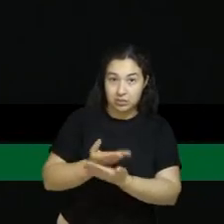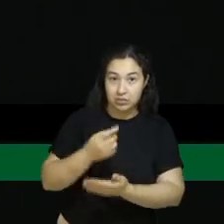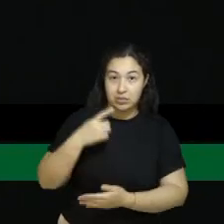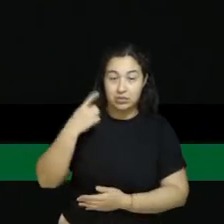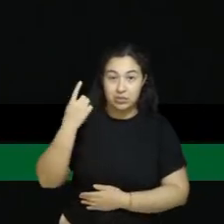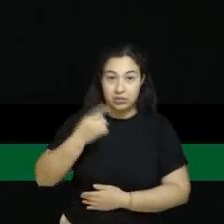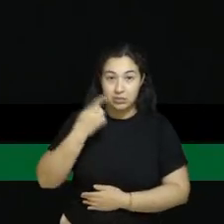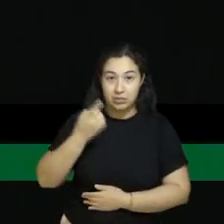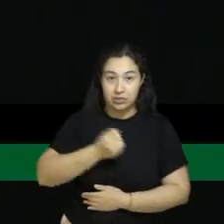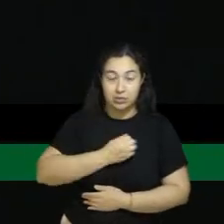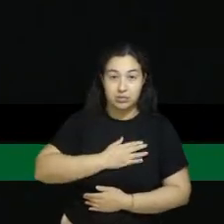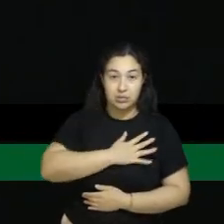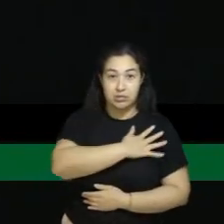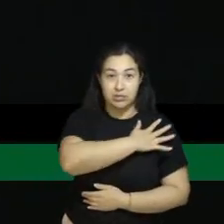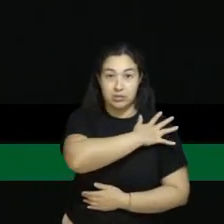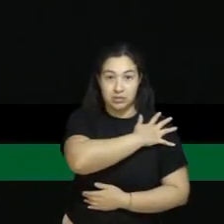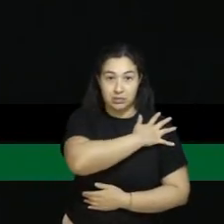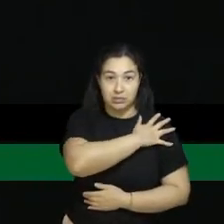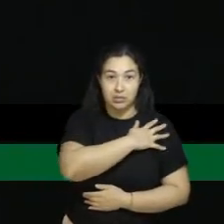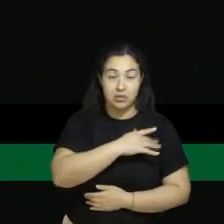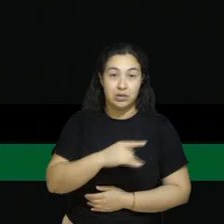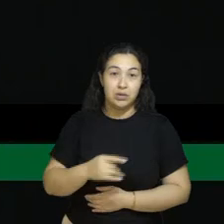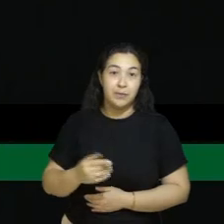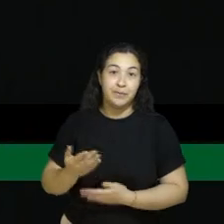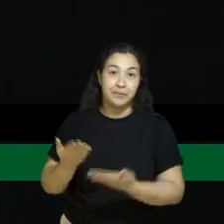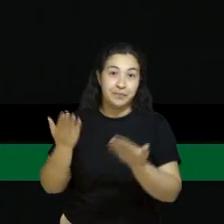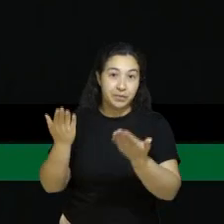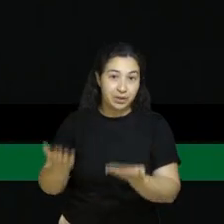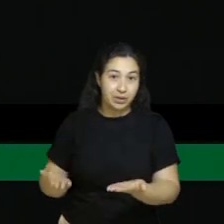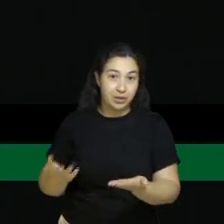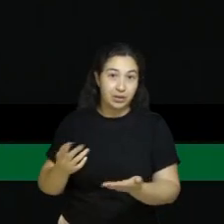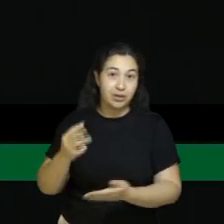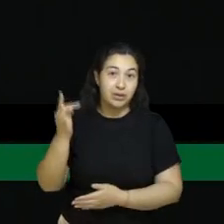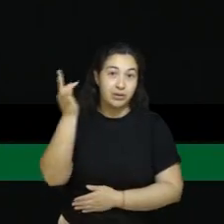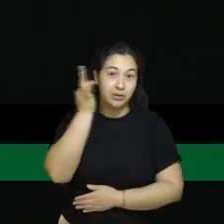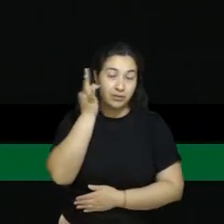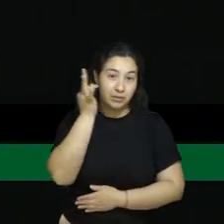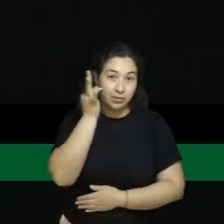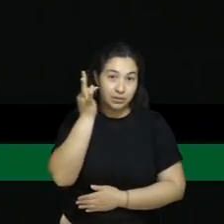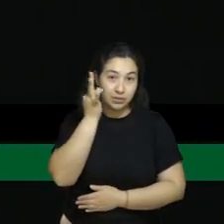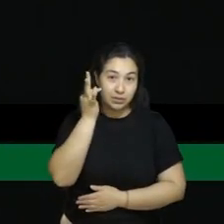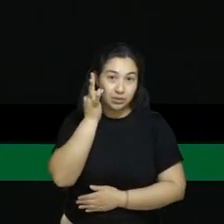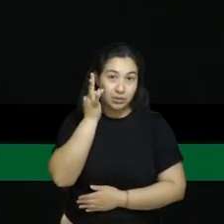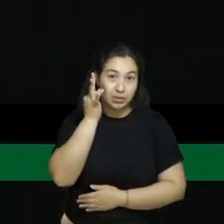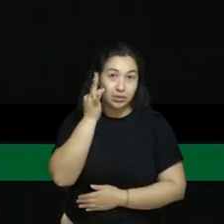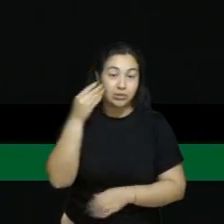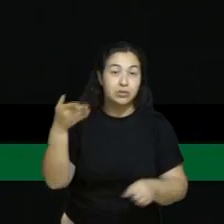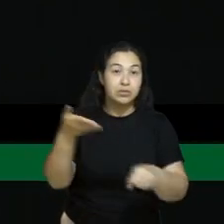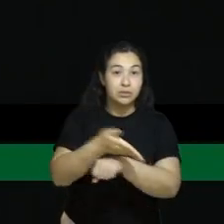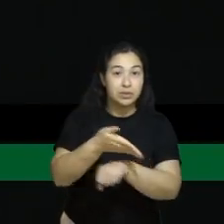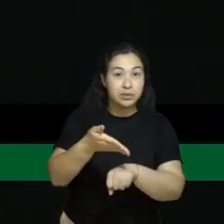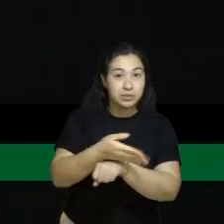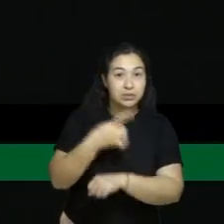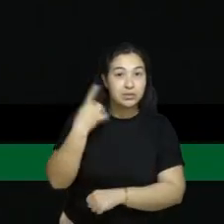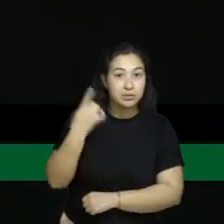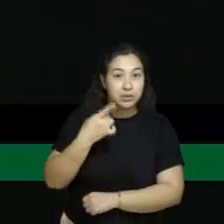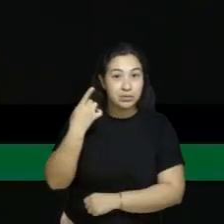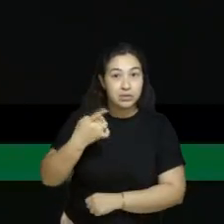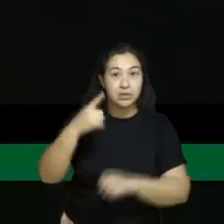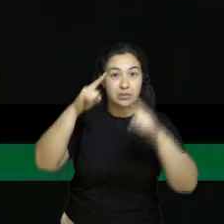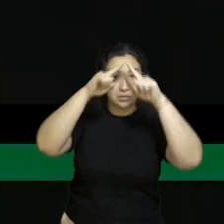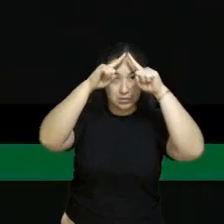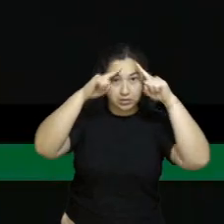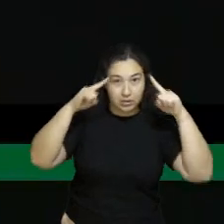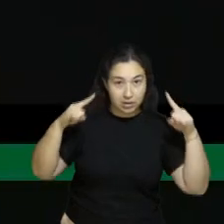Napoleão, a entrega do deputado Fabiano da Luz, a participação do deputado Sareta,